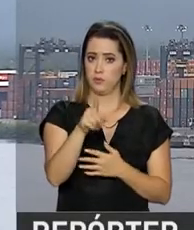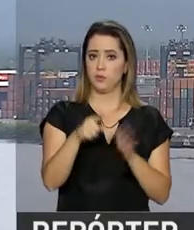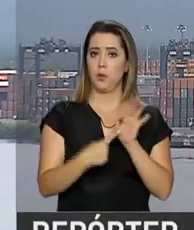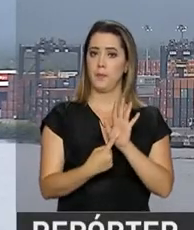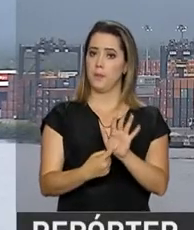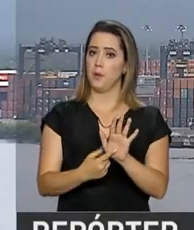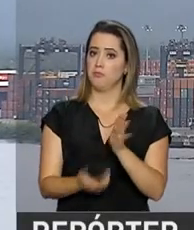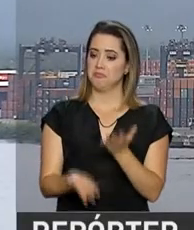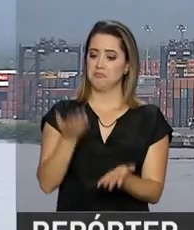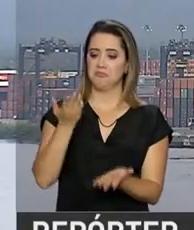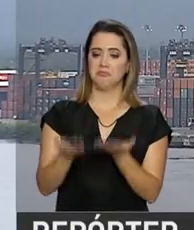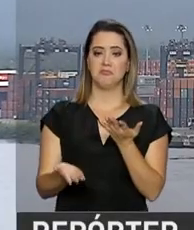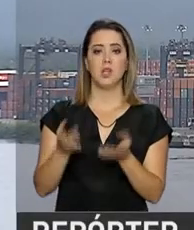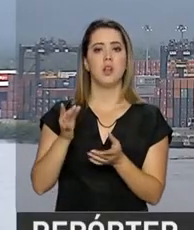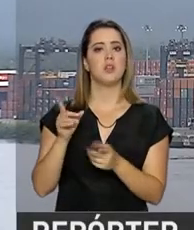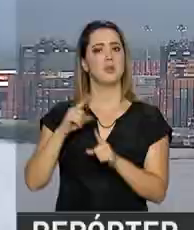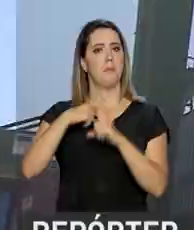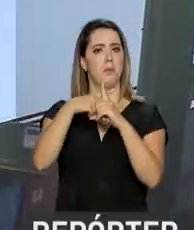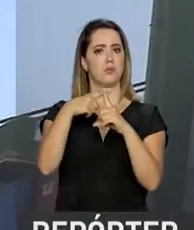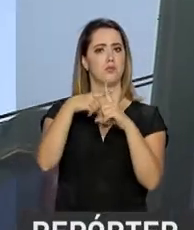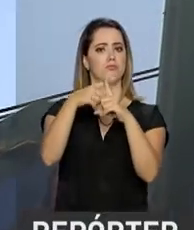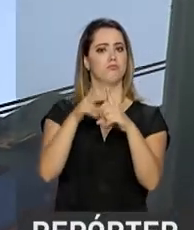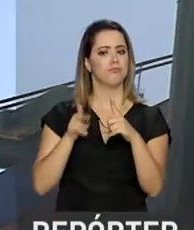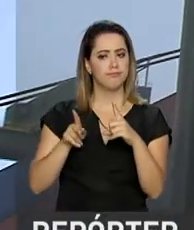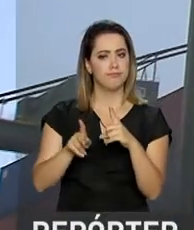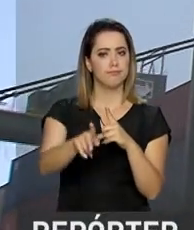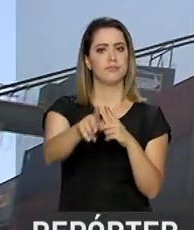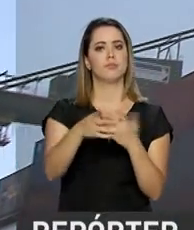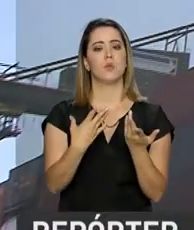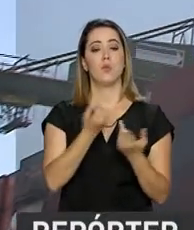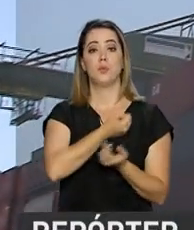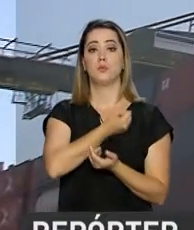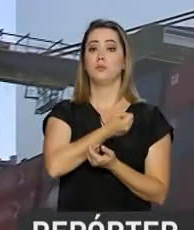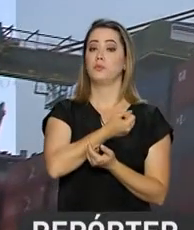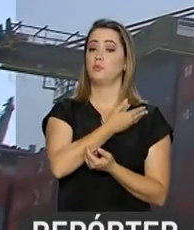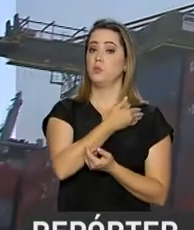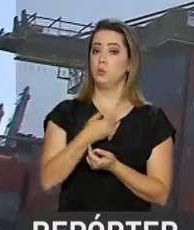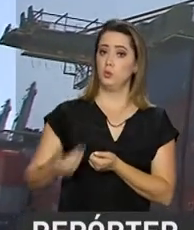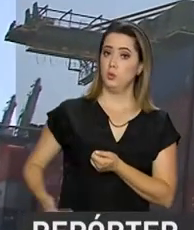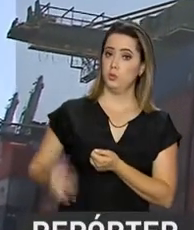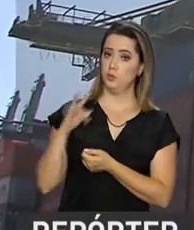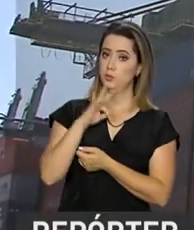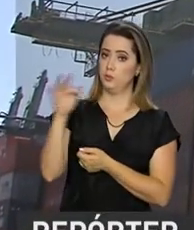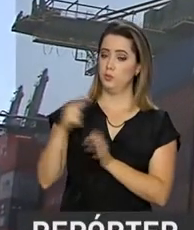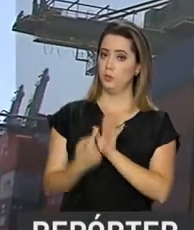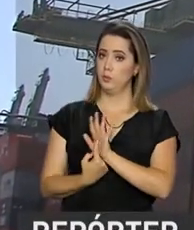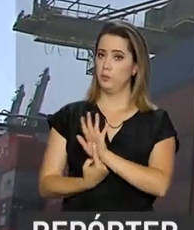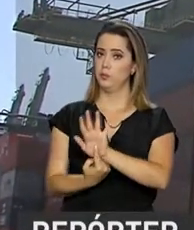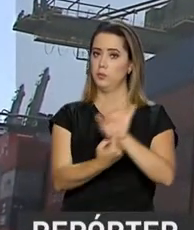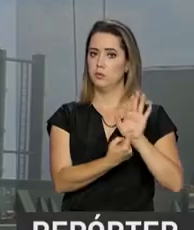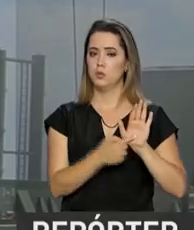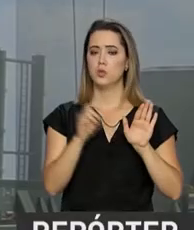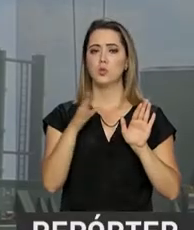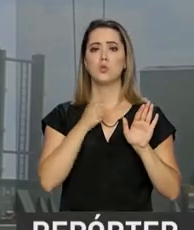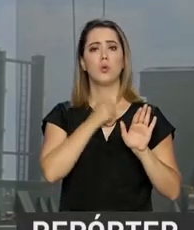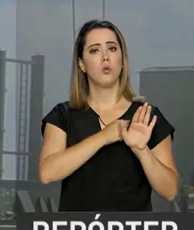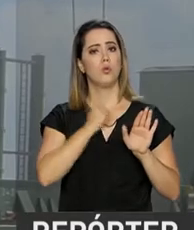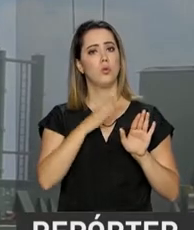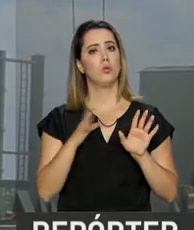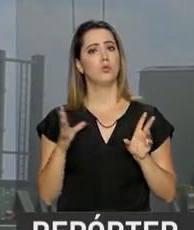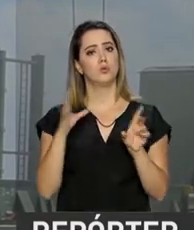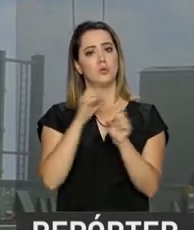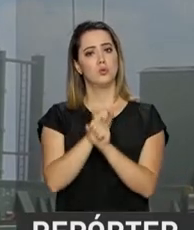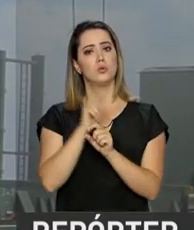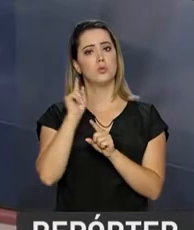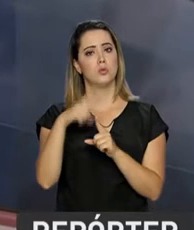positivos ao longo deste ano dados divulgados pelo governo federal nesta semana mostram que só em agosto o saldo